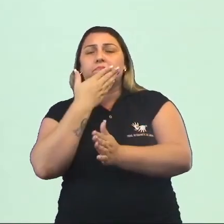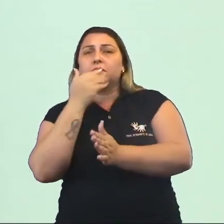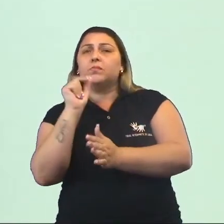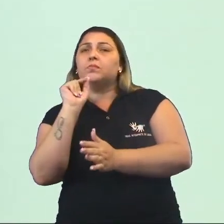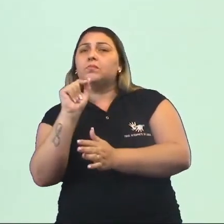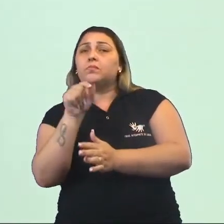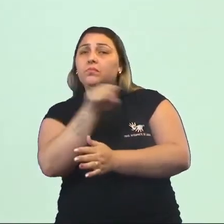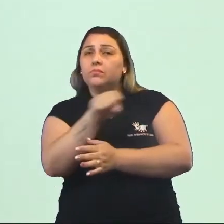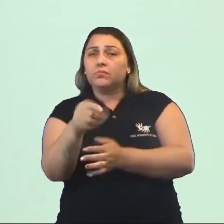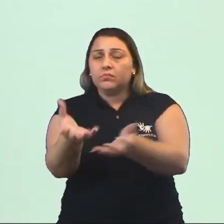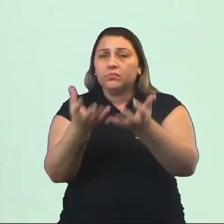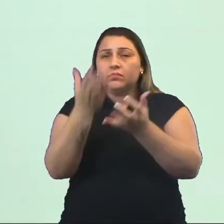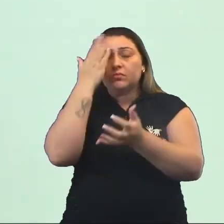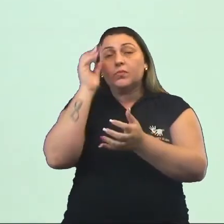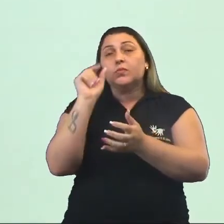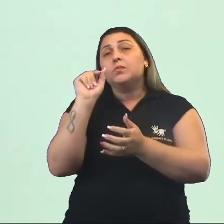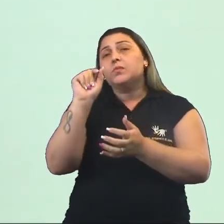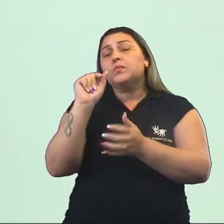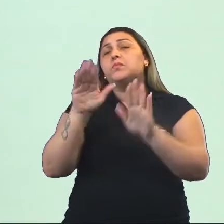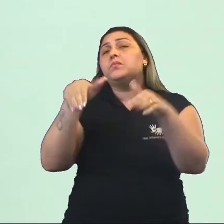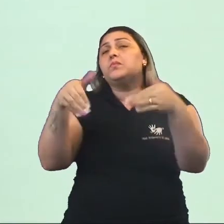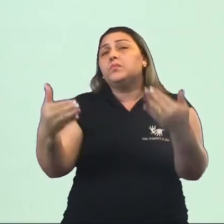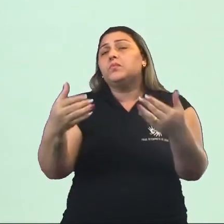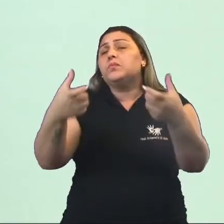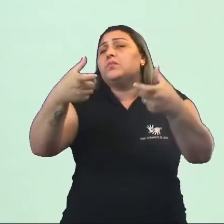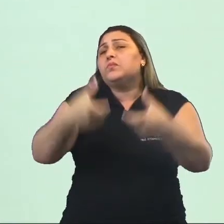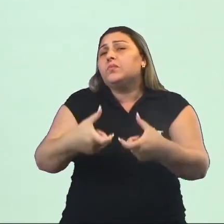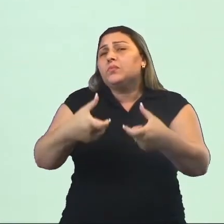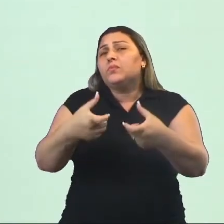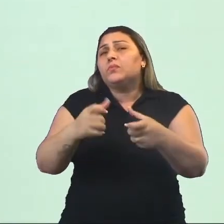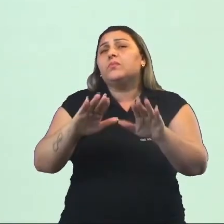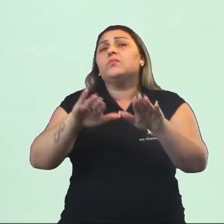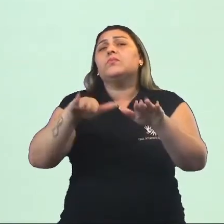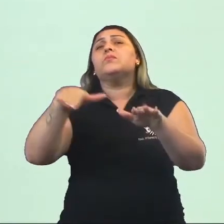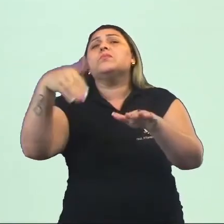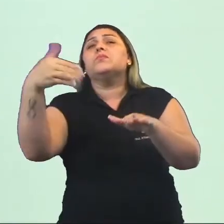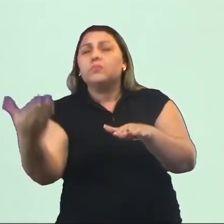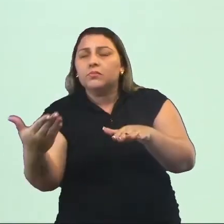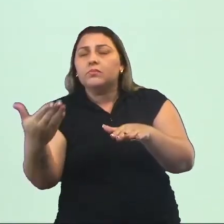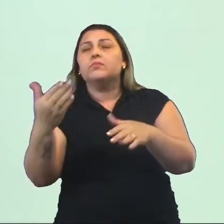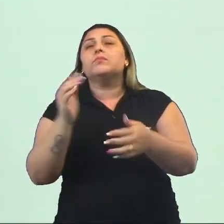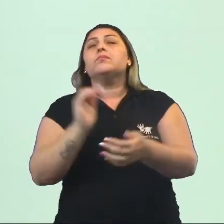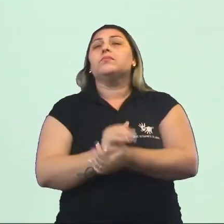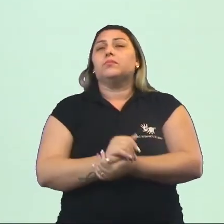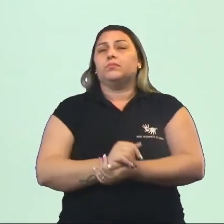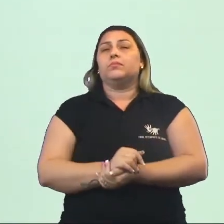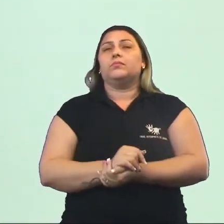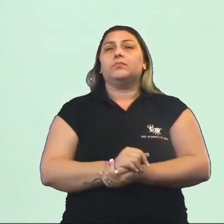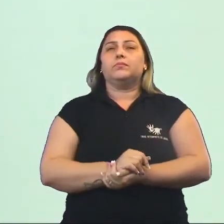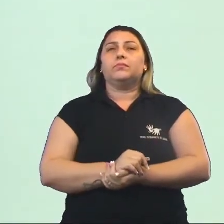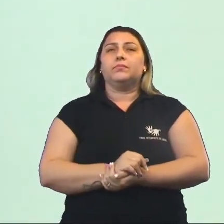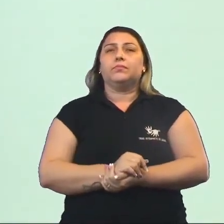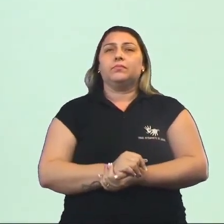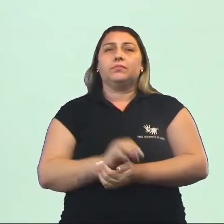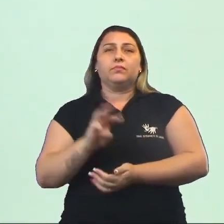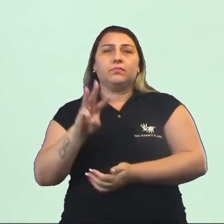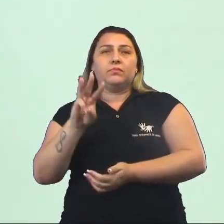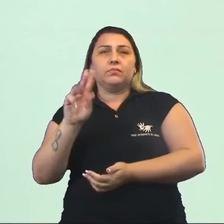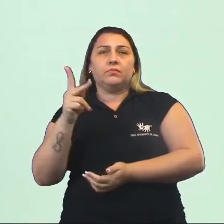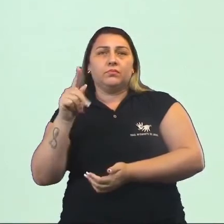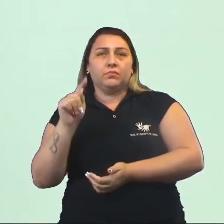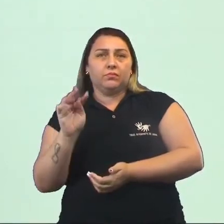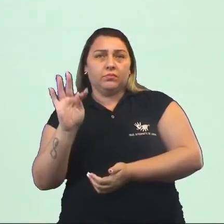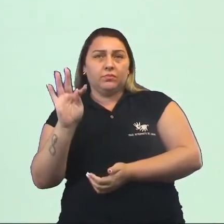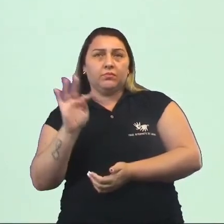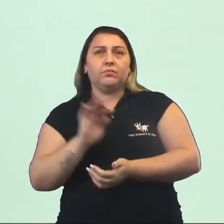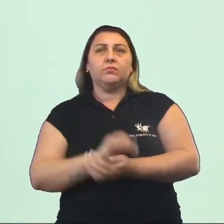aquilo que você quer saber. O que, qual, onde, quando. Então, essas são as double H questions. When,